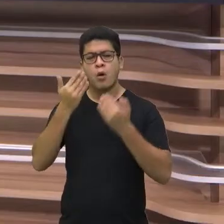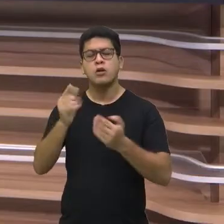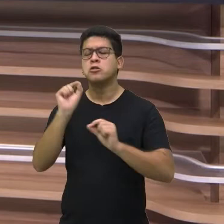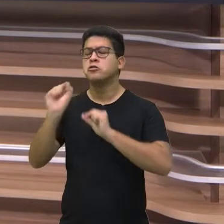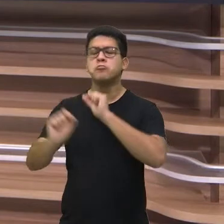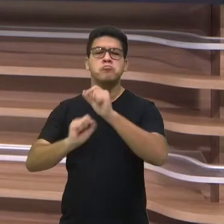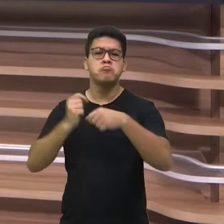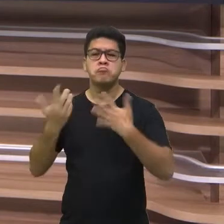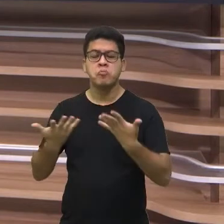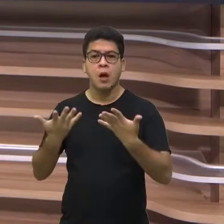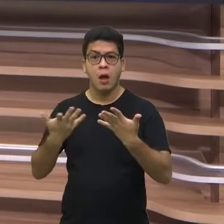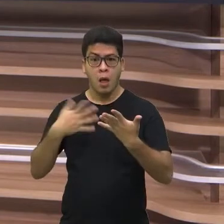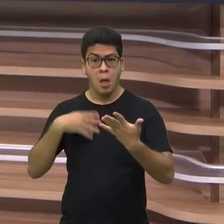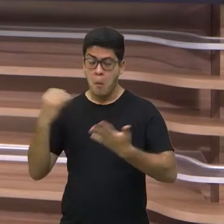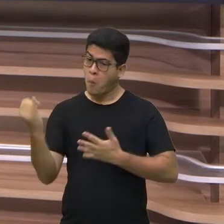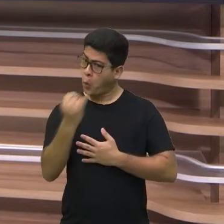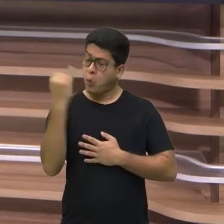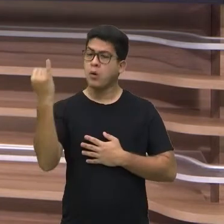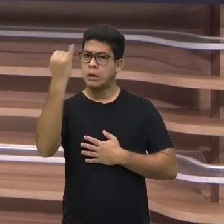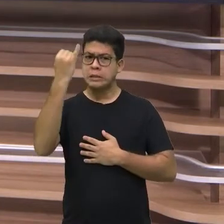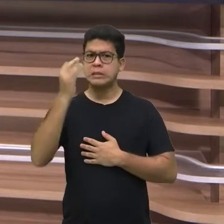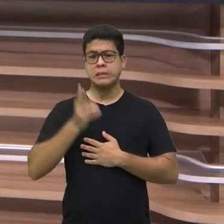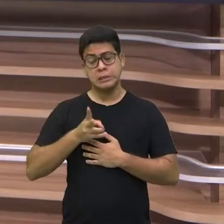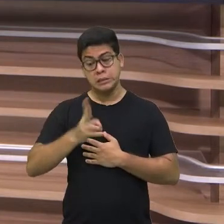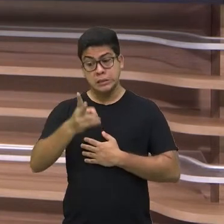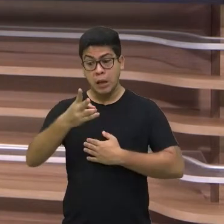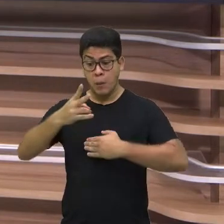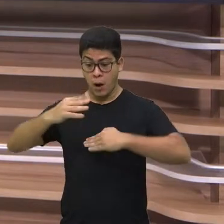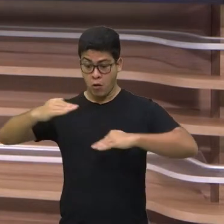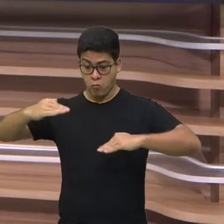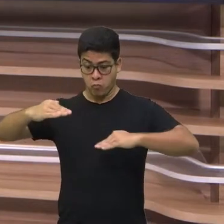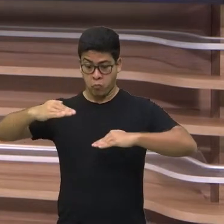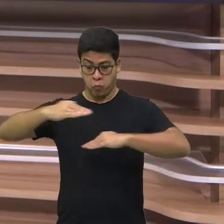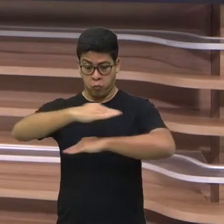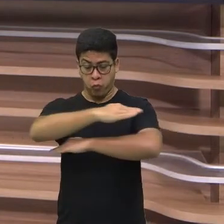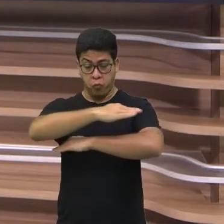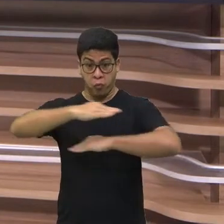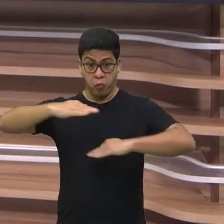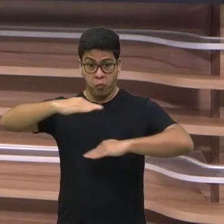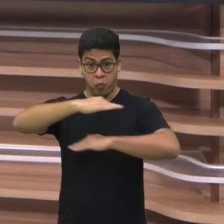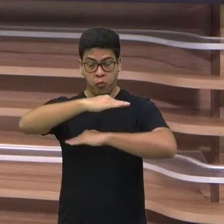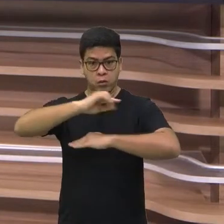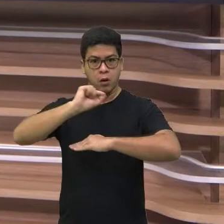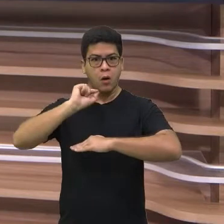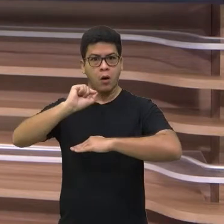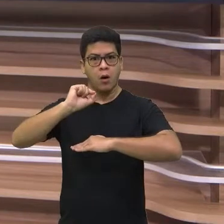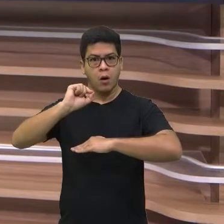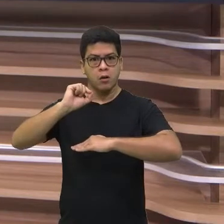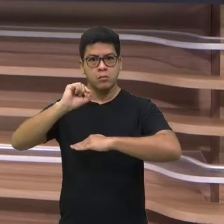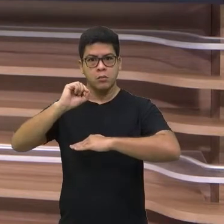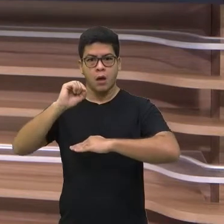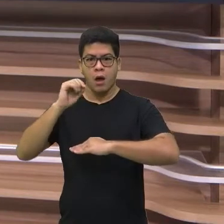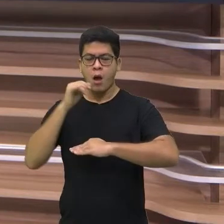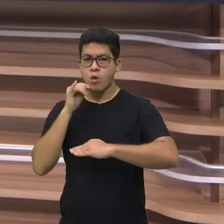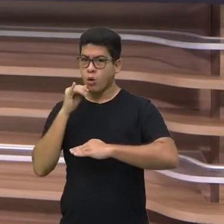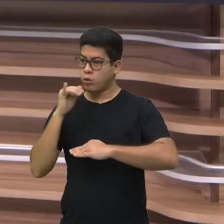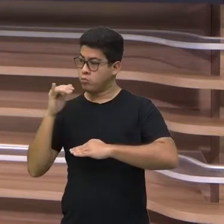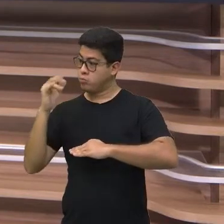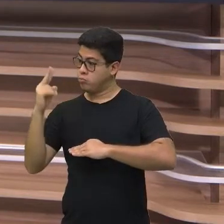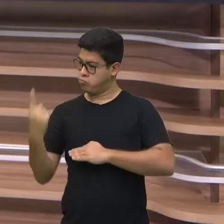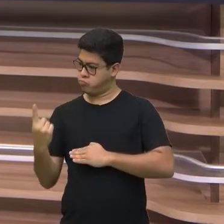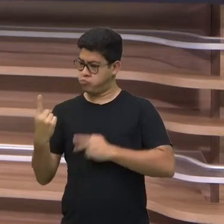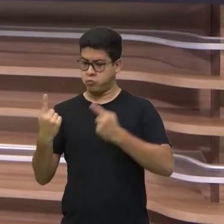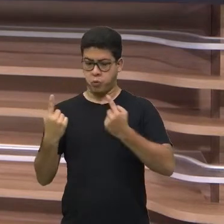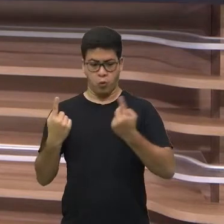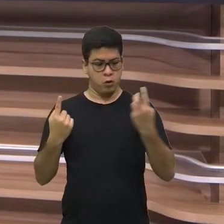As superfícies equipotenciais são sempre perpendiculares às linhas de força do campo elétrico. Você viu lá três